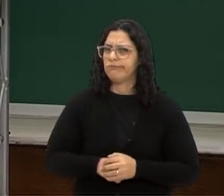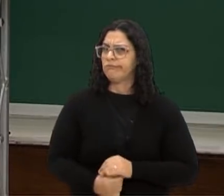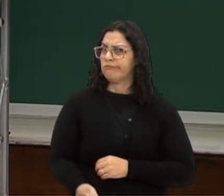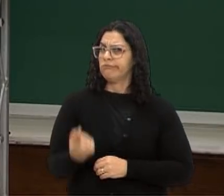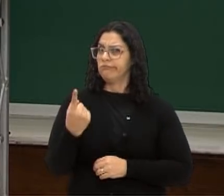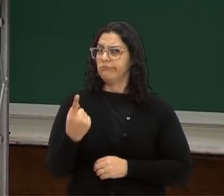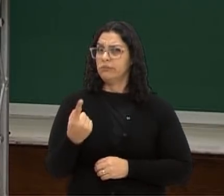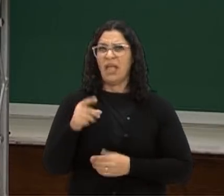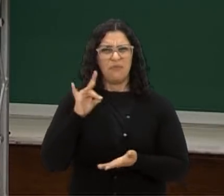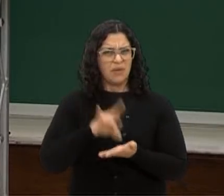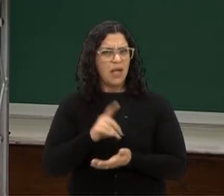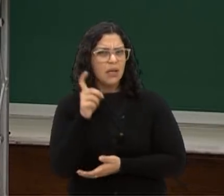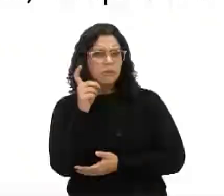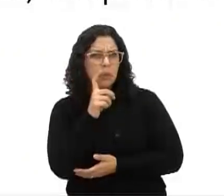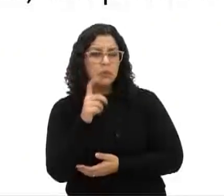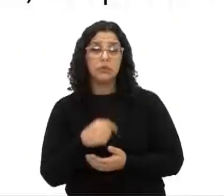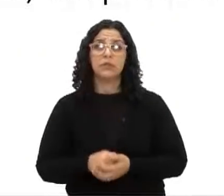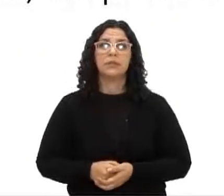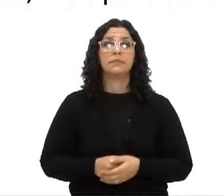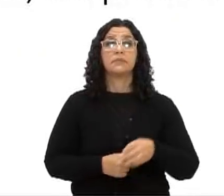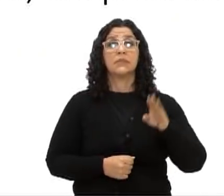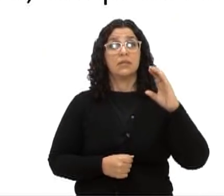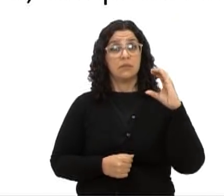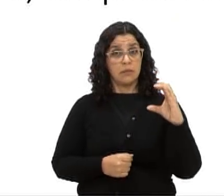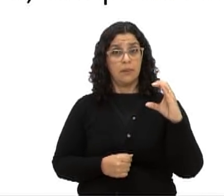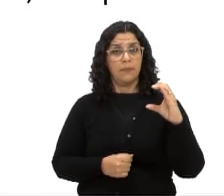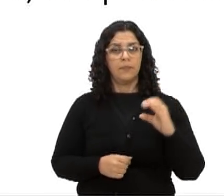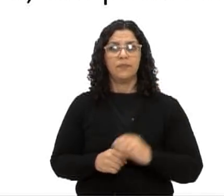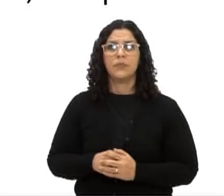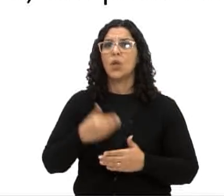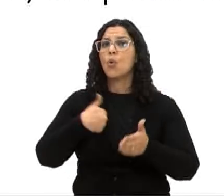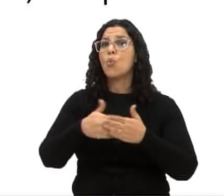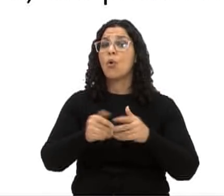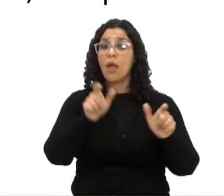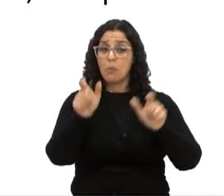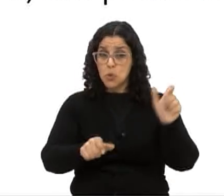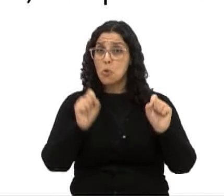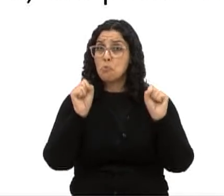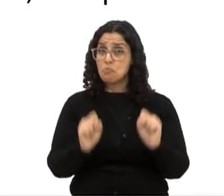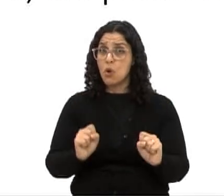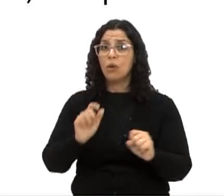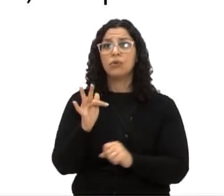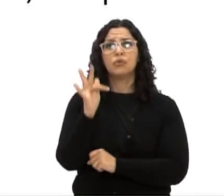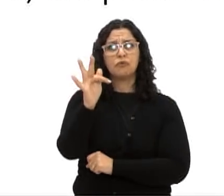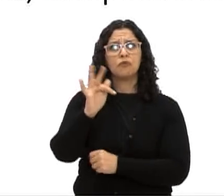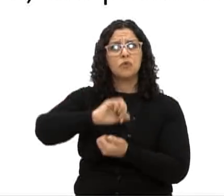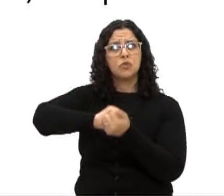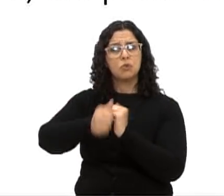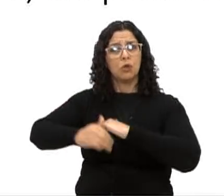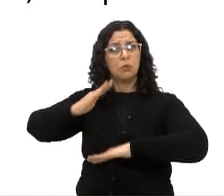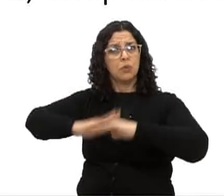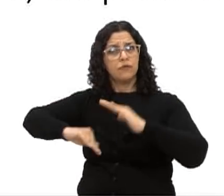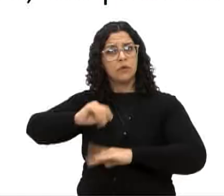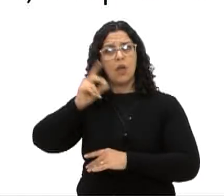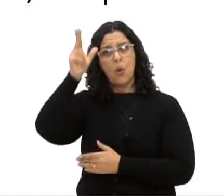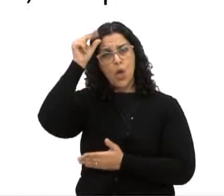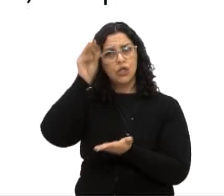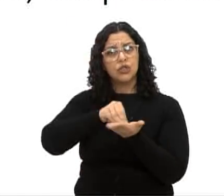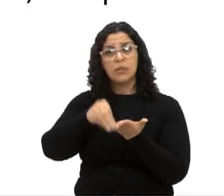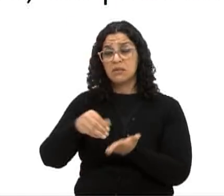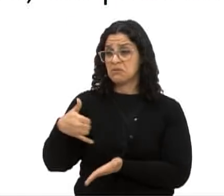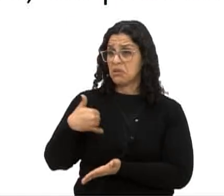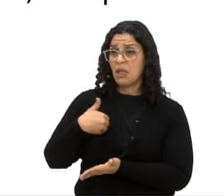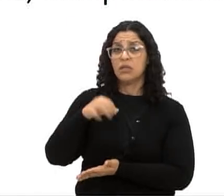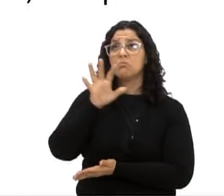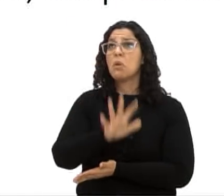é verdade? Ou será que é mentira isso daí? Alternativa C. Qualquer pessoa pode ser um atleta de xadrez, independente de idade e região do